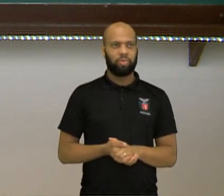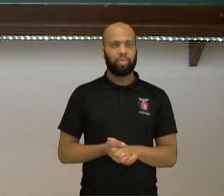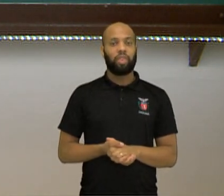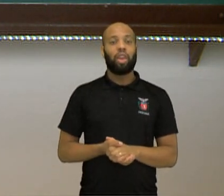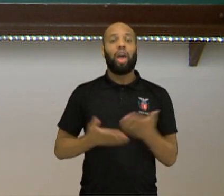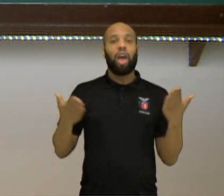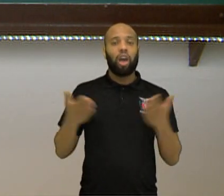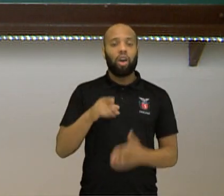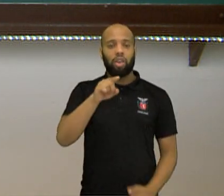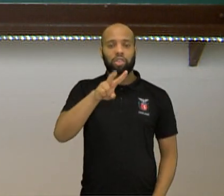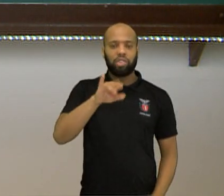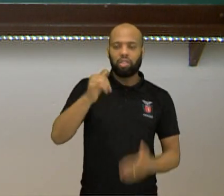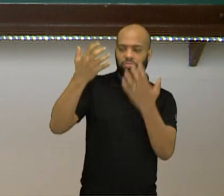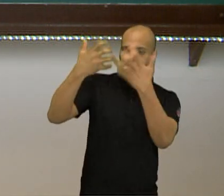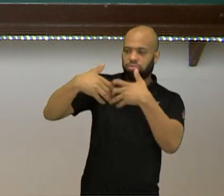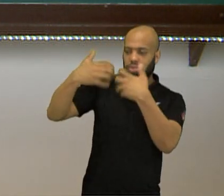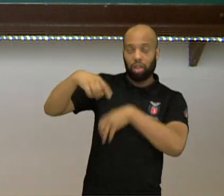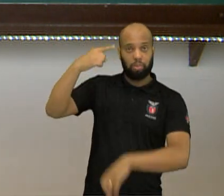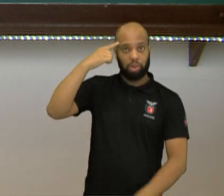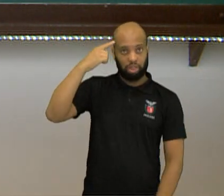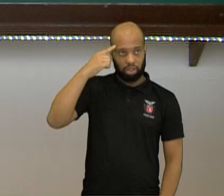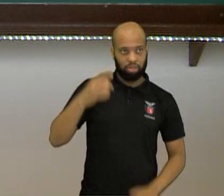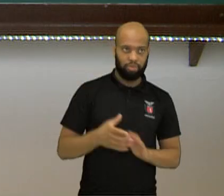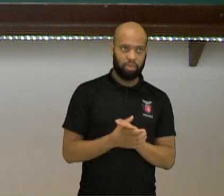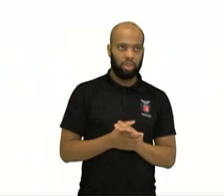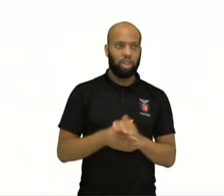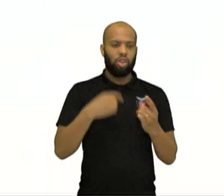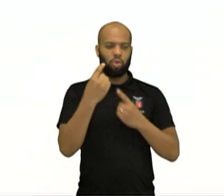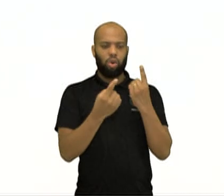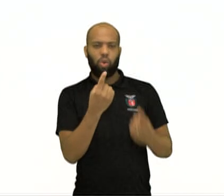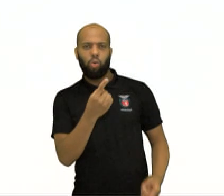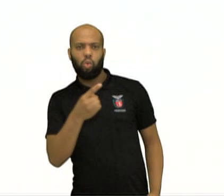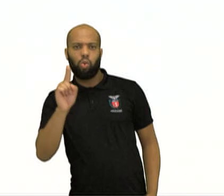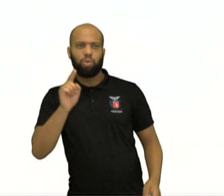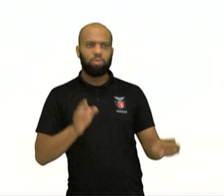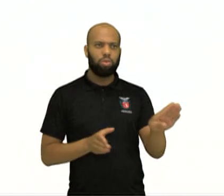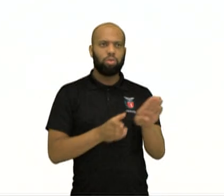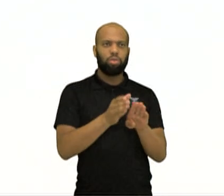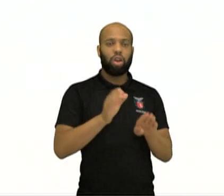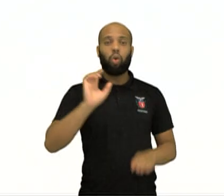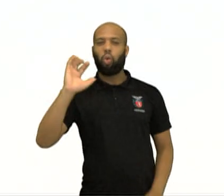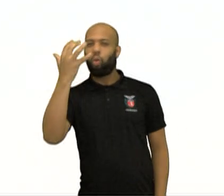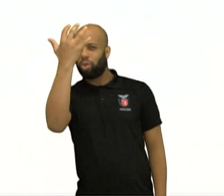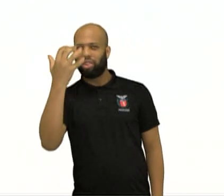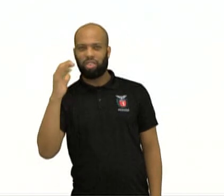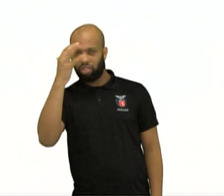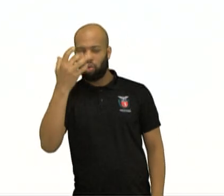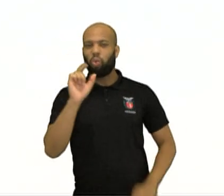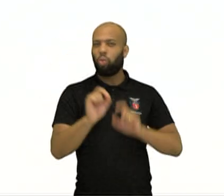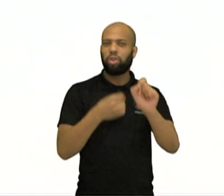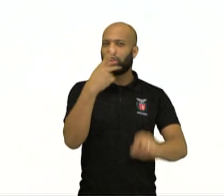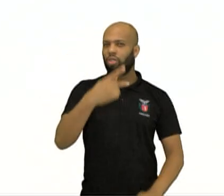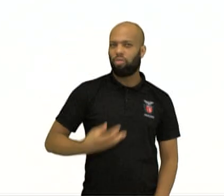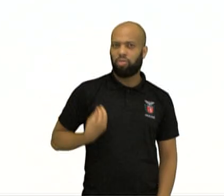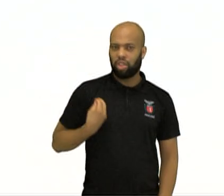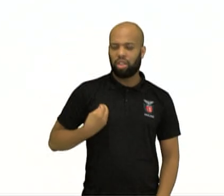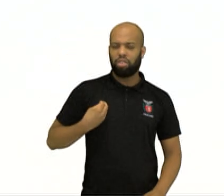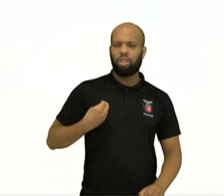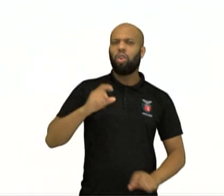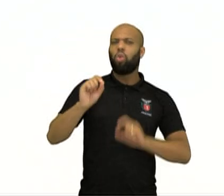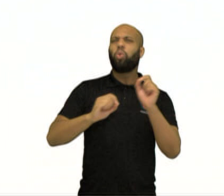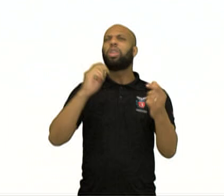Para você refletir, qual foi o último acontecimento que lhe ocorreu?